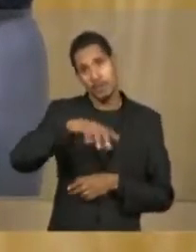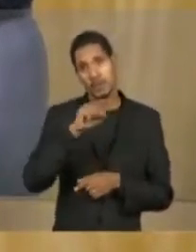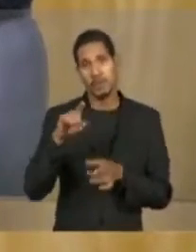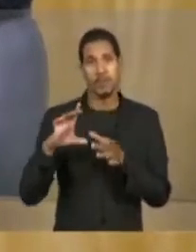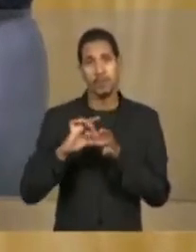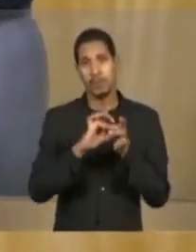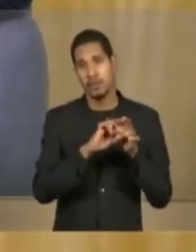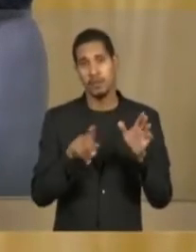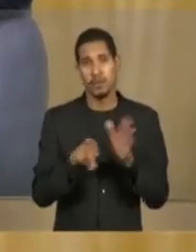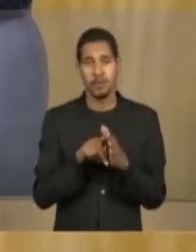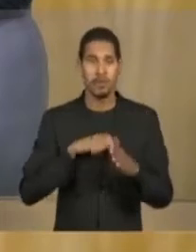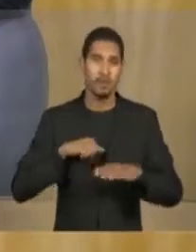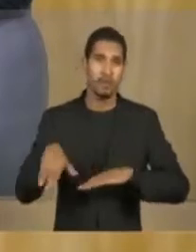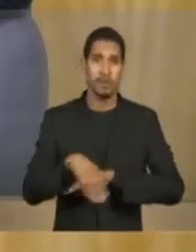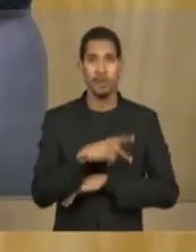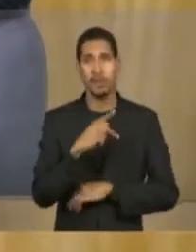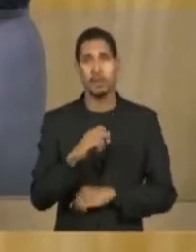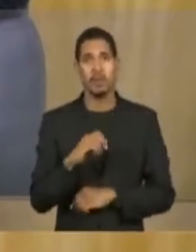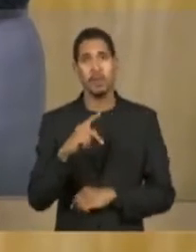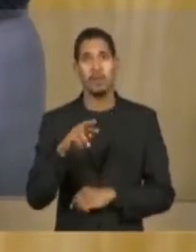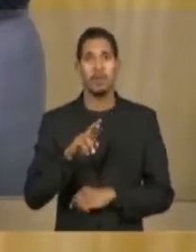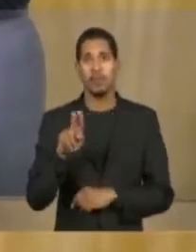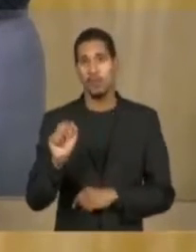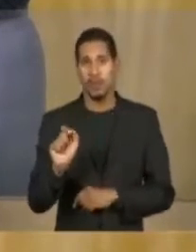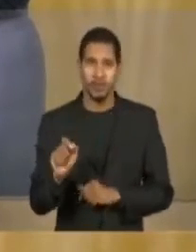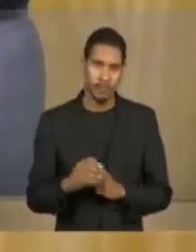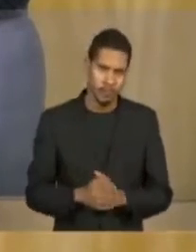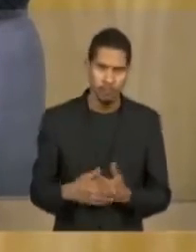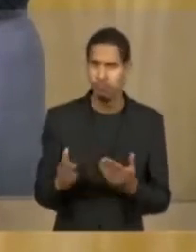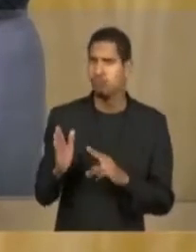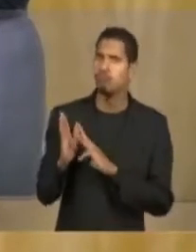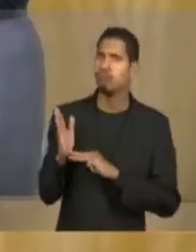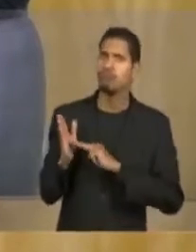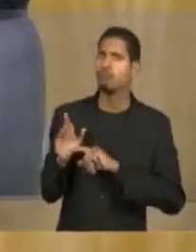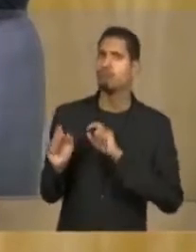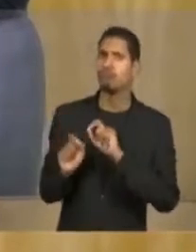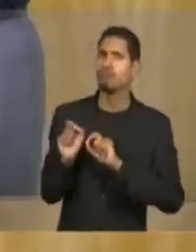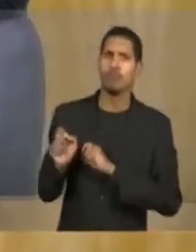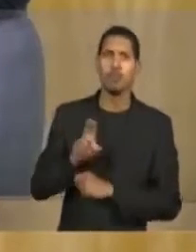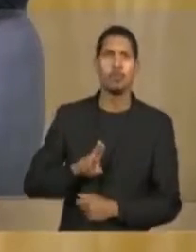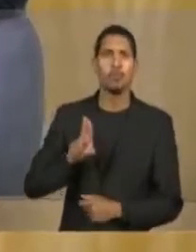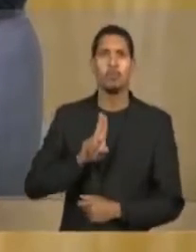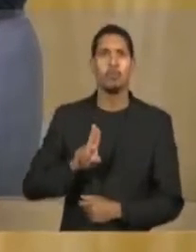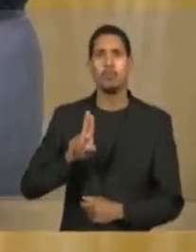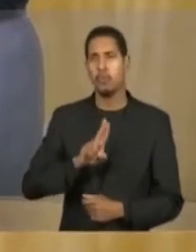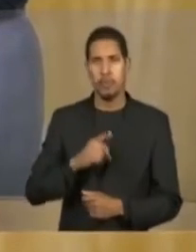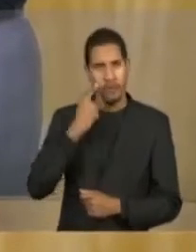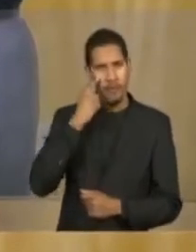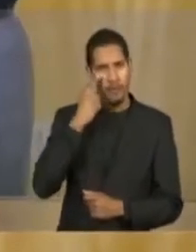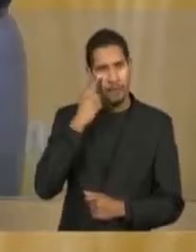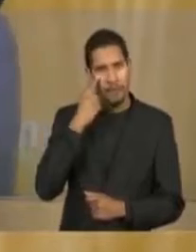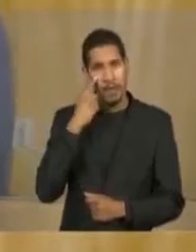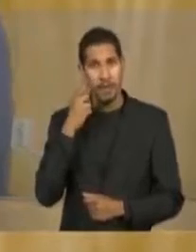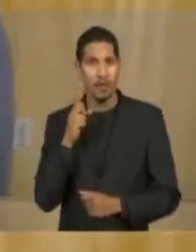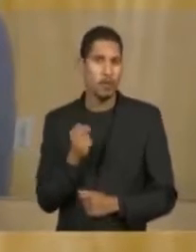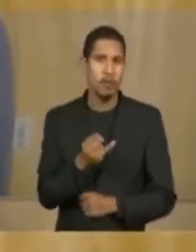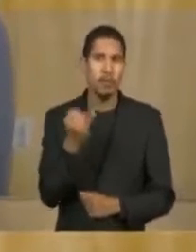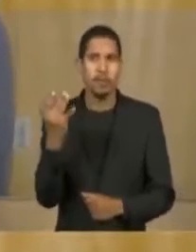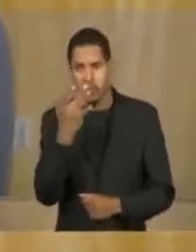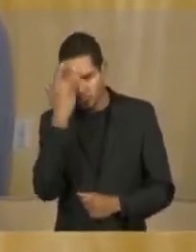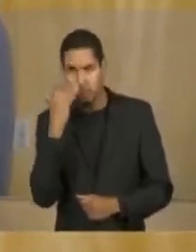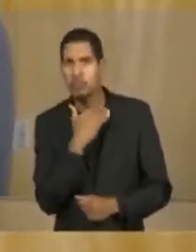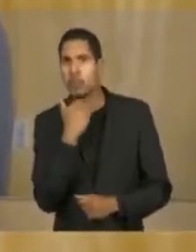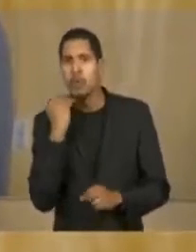questão de pop rua, qual é o método utilizado para verificar os óbitos